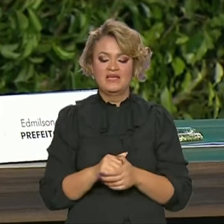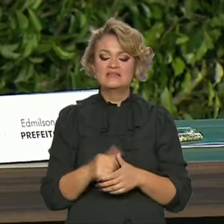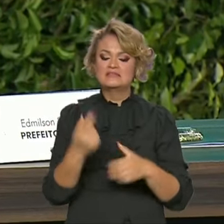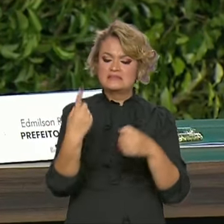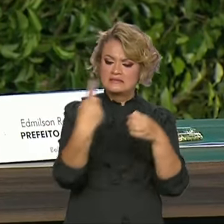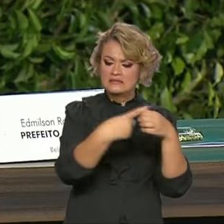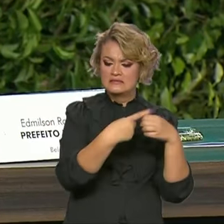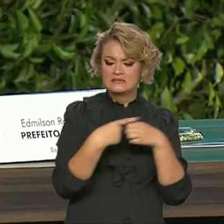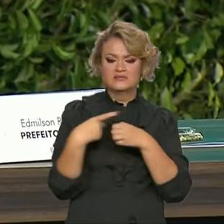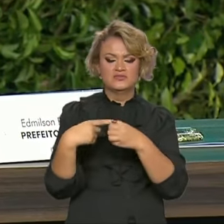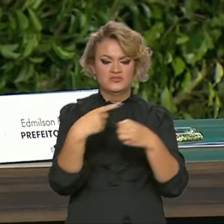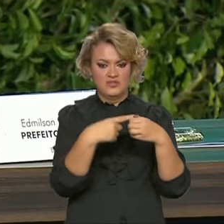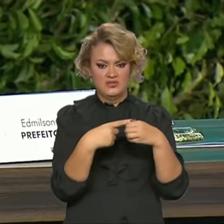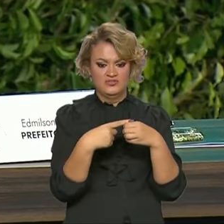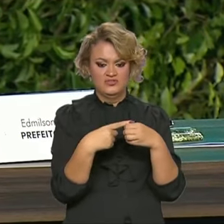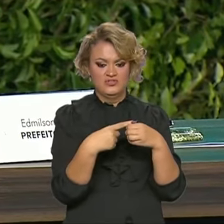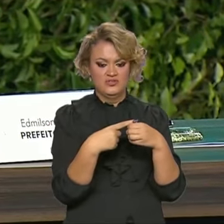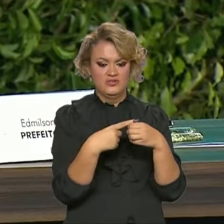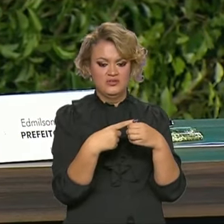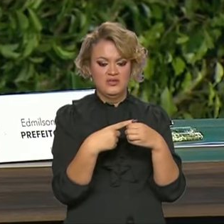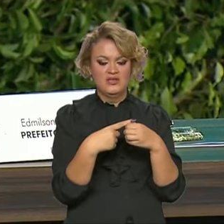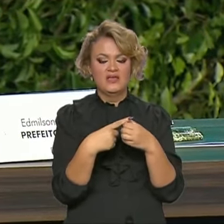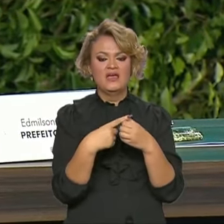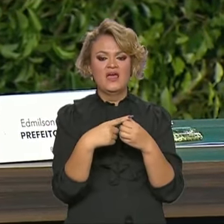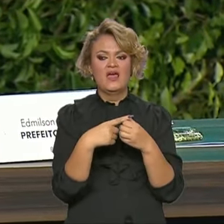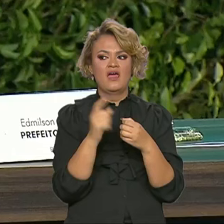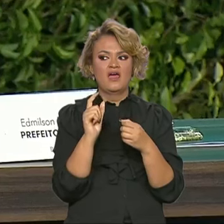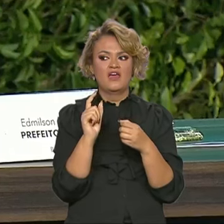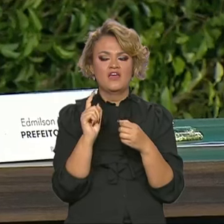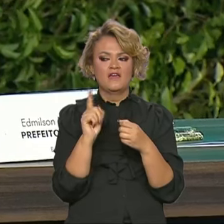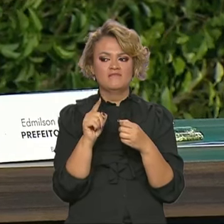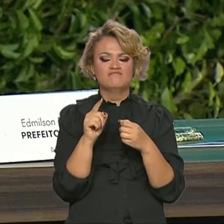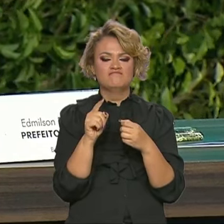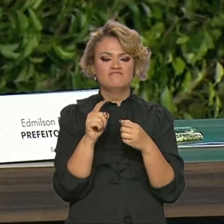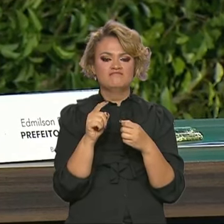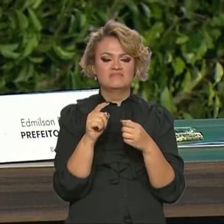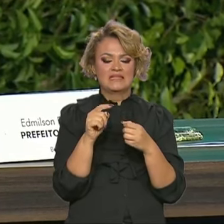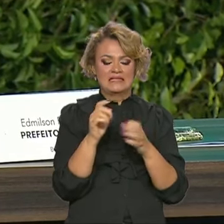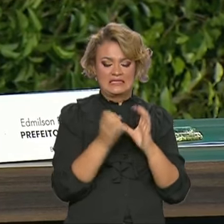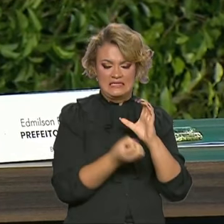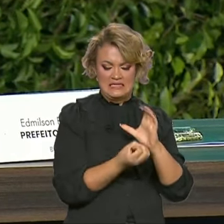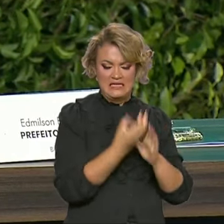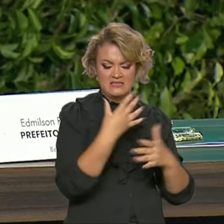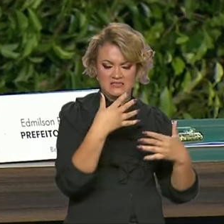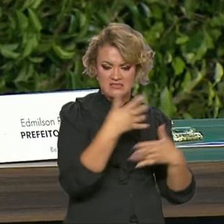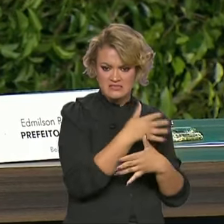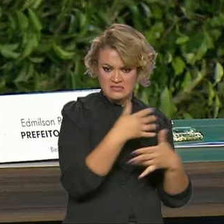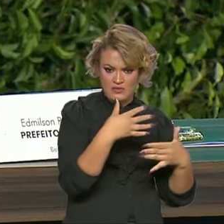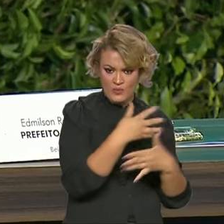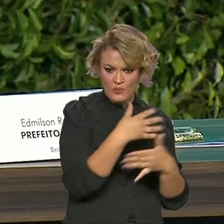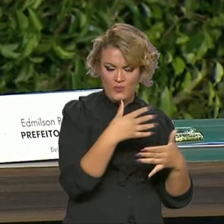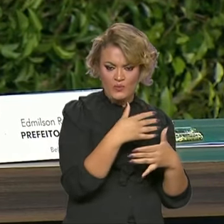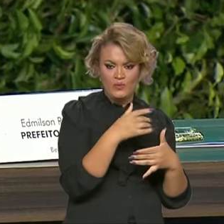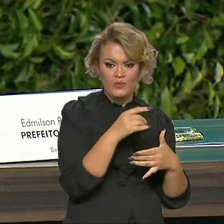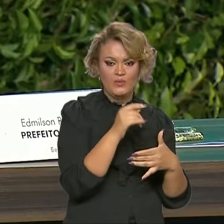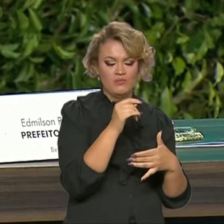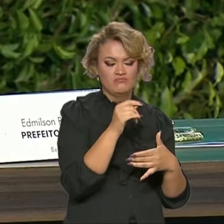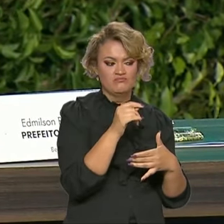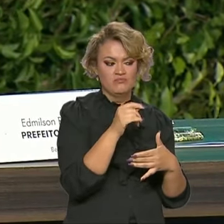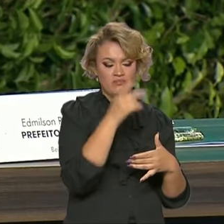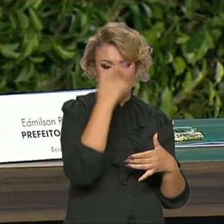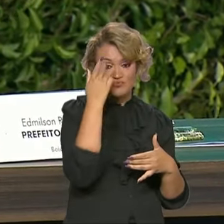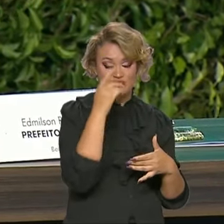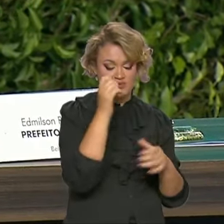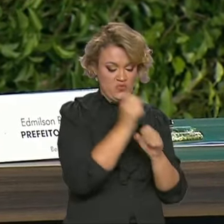cidades, é um resumo, são criações do engenho humano destinados a abrigar, proteger